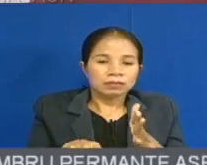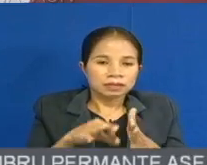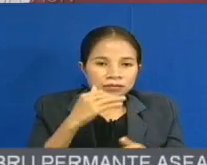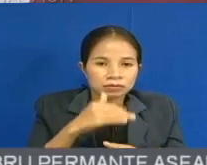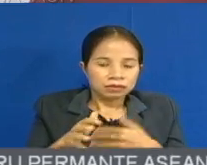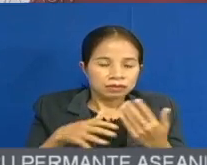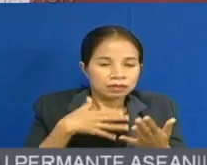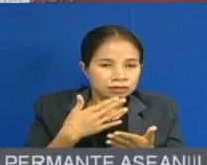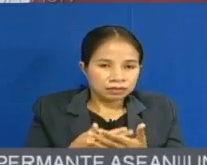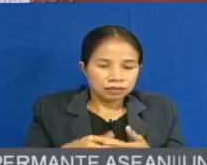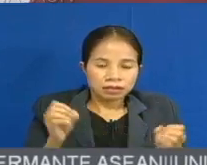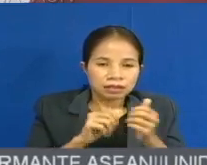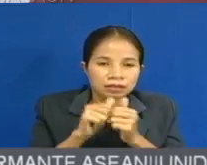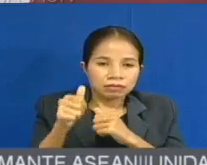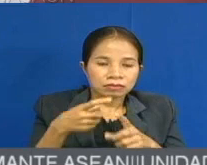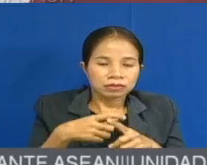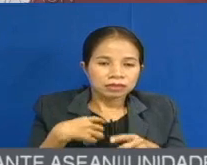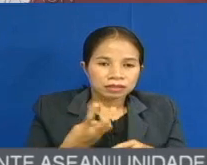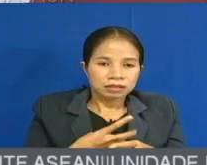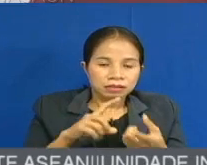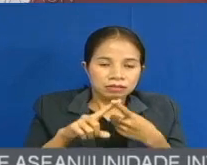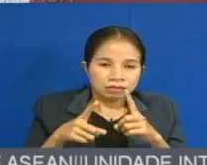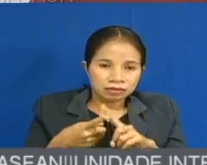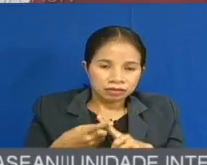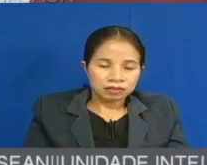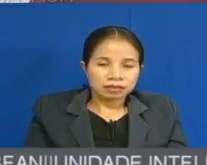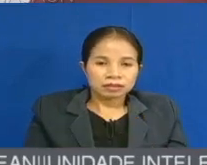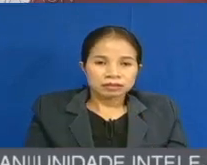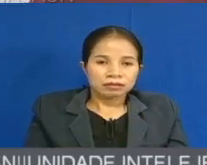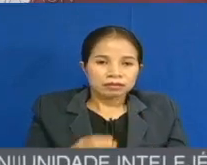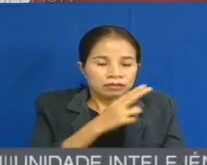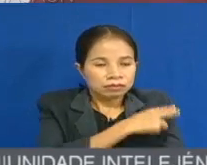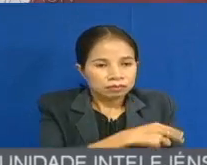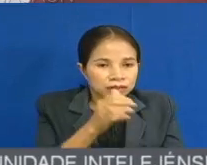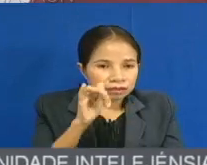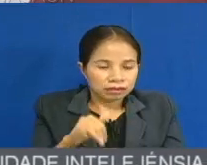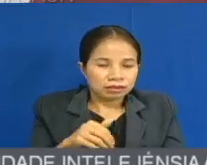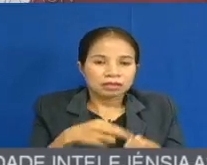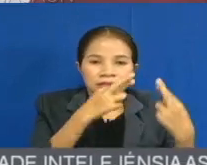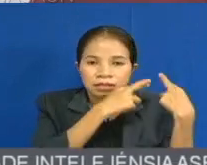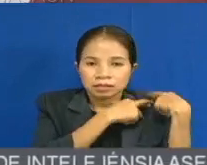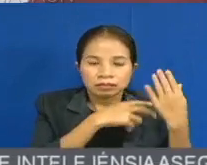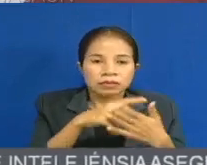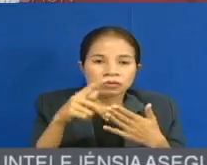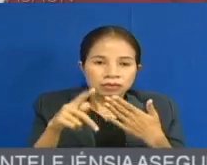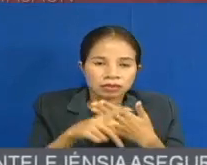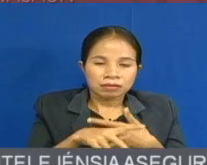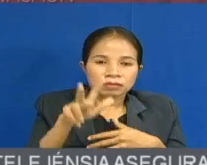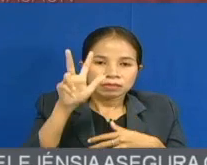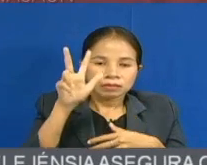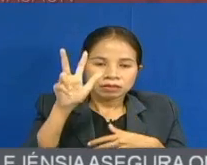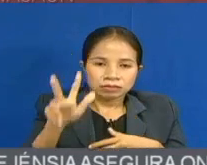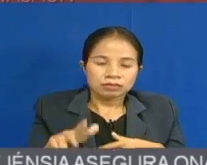beita, da CES, você tem colega, tem a a CFC de Saúde, responsável pelo programa Tolo e a Centro de